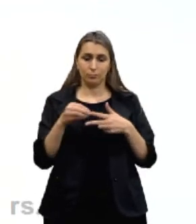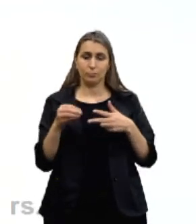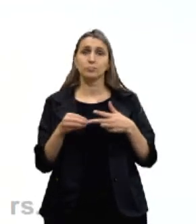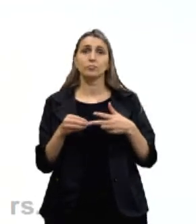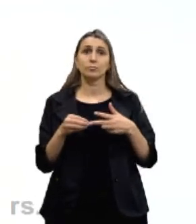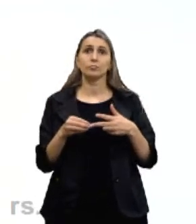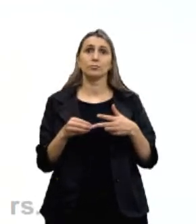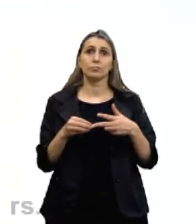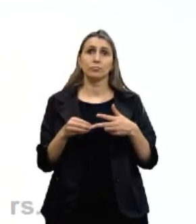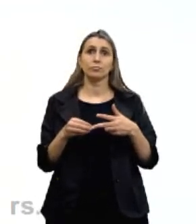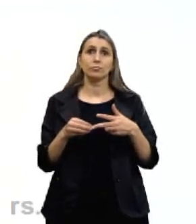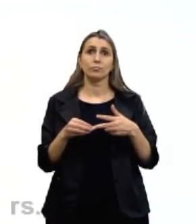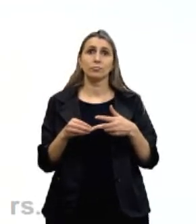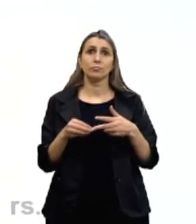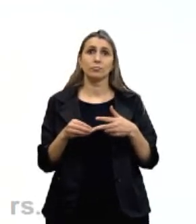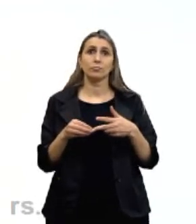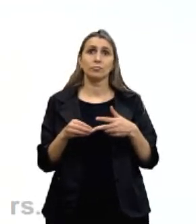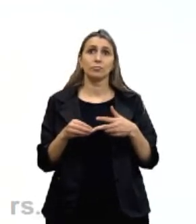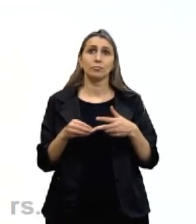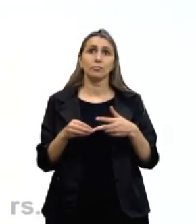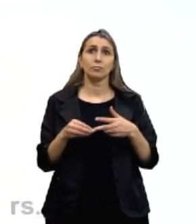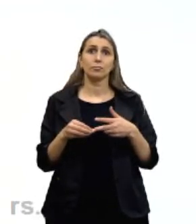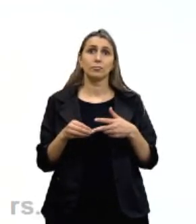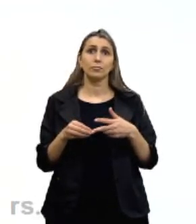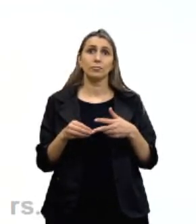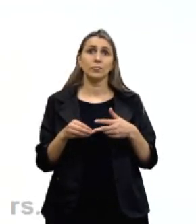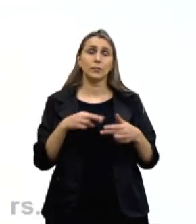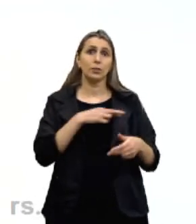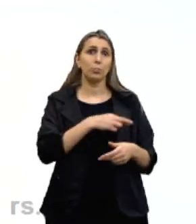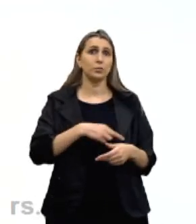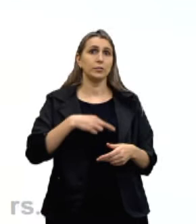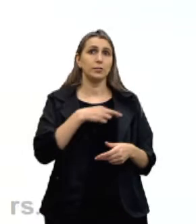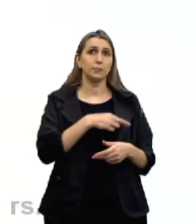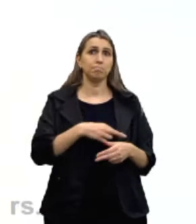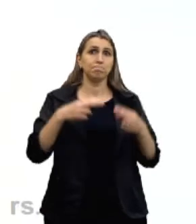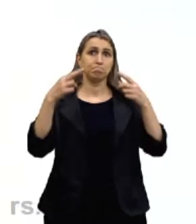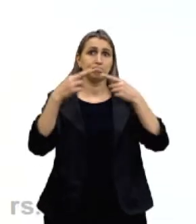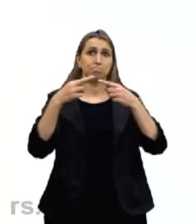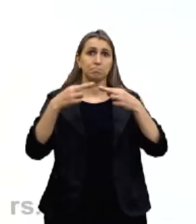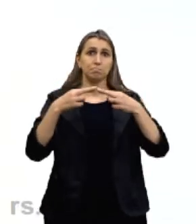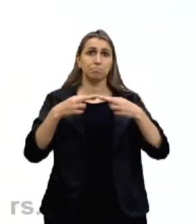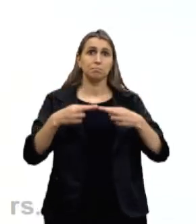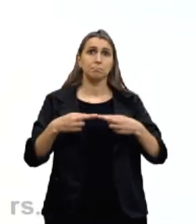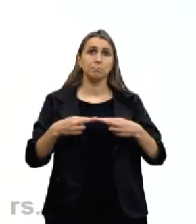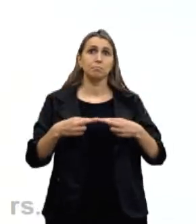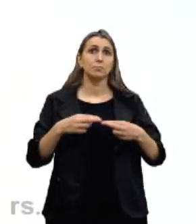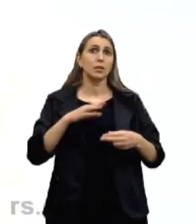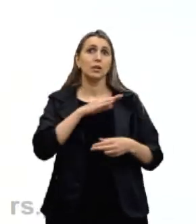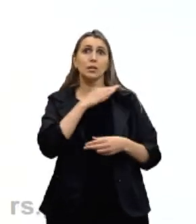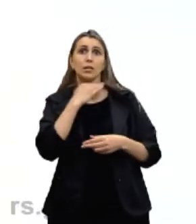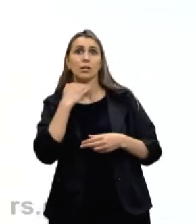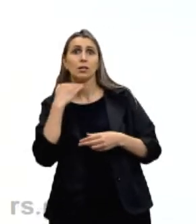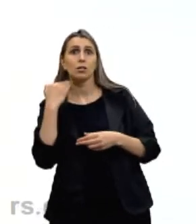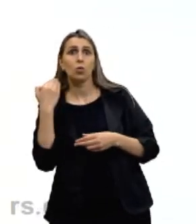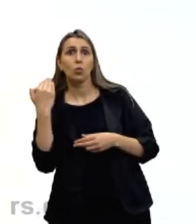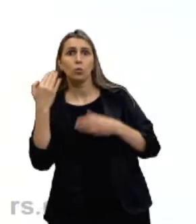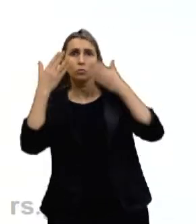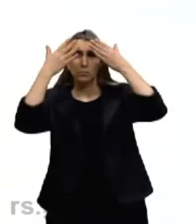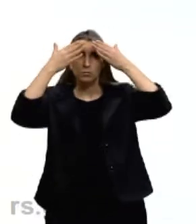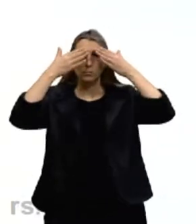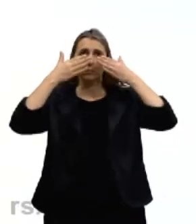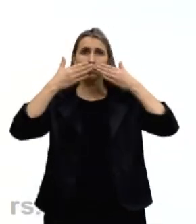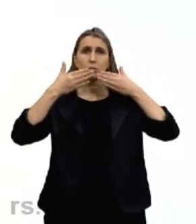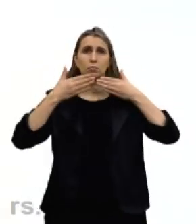relacionada e ao romantismo Soneto já da morte o palor